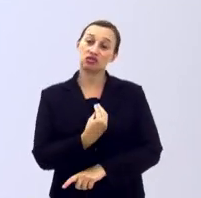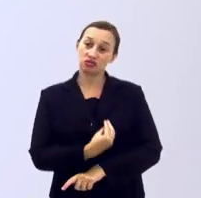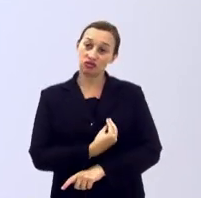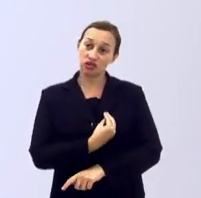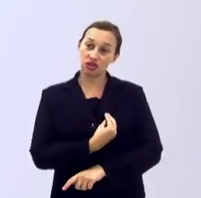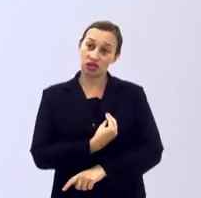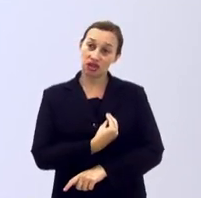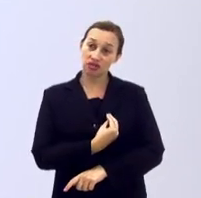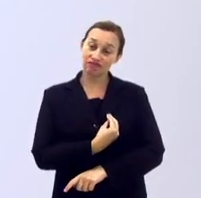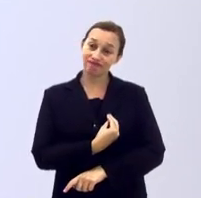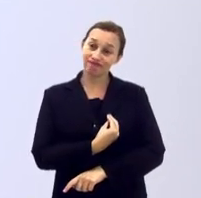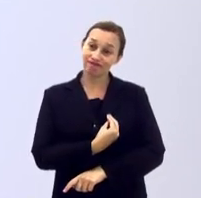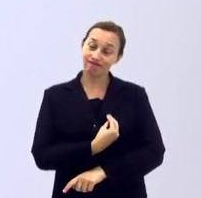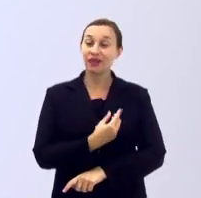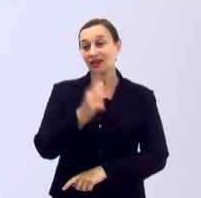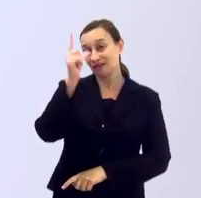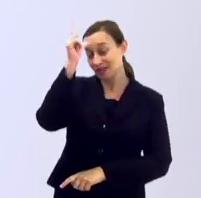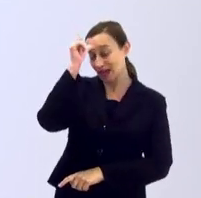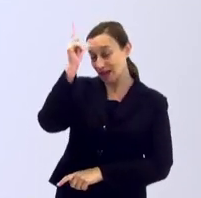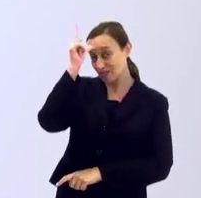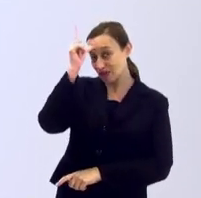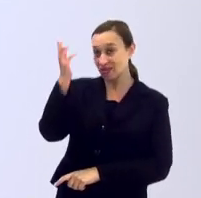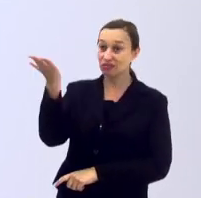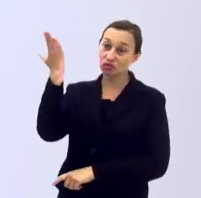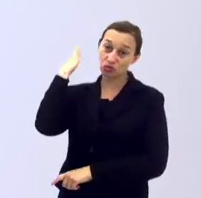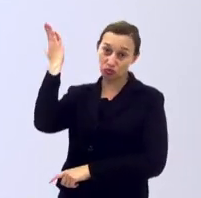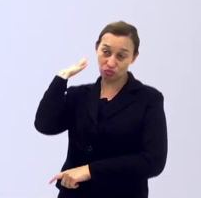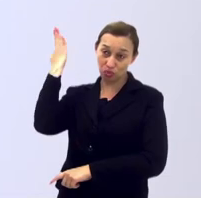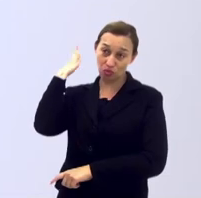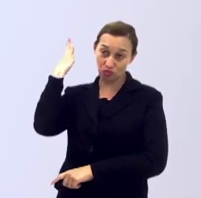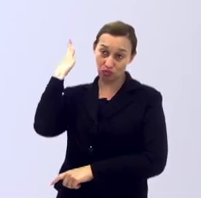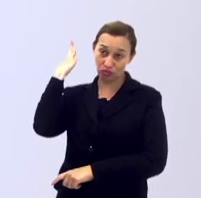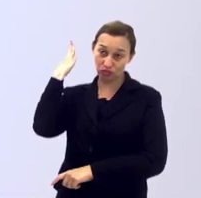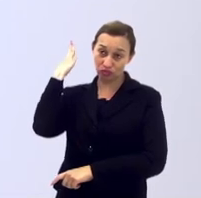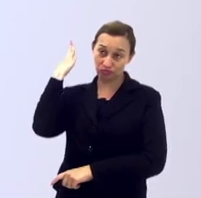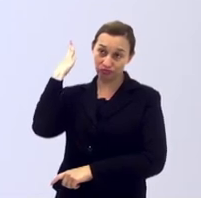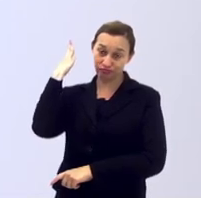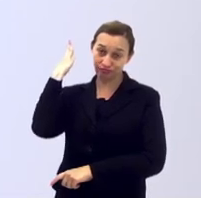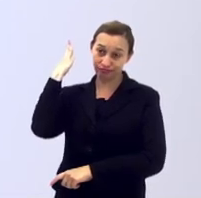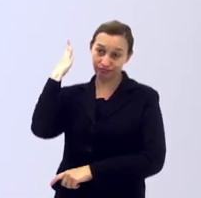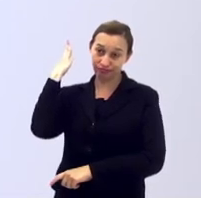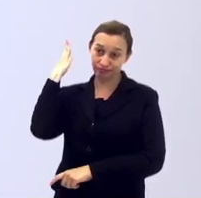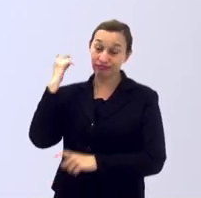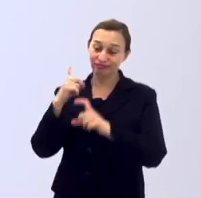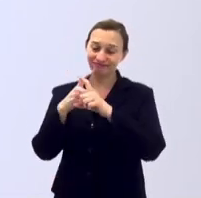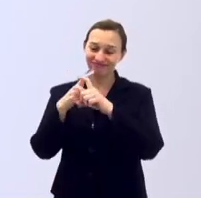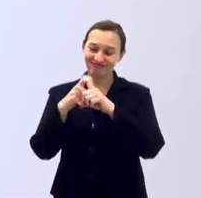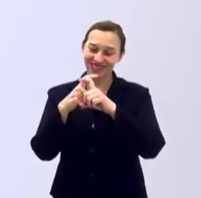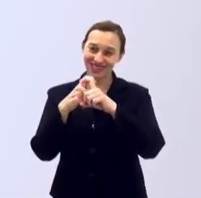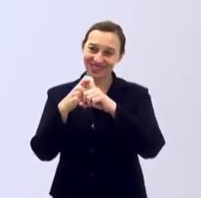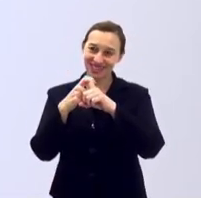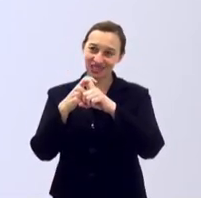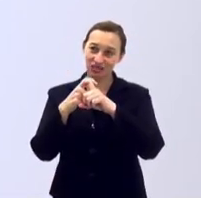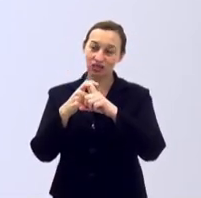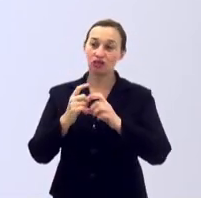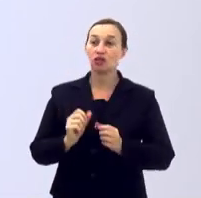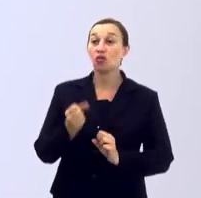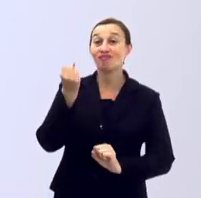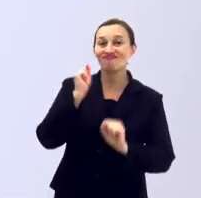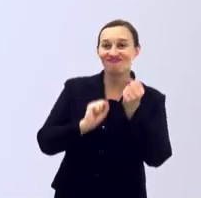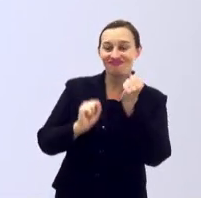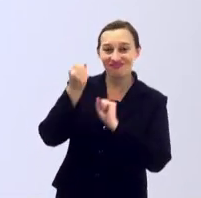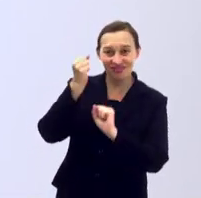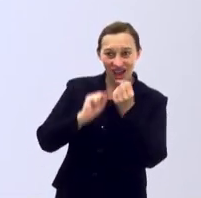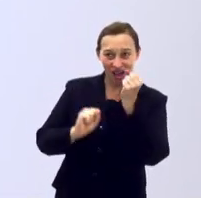pré-estabelecido na, especificamente, Alemanha, na época nazista. Foi uma